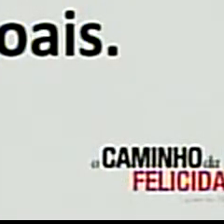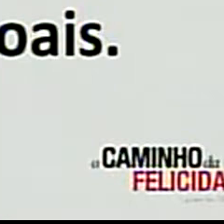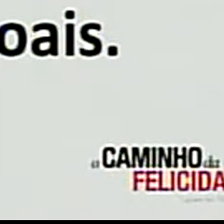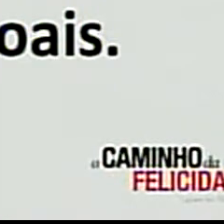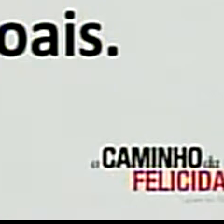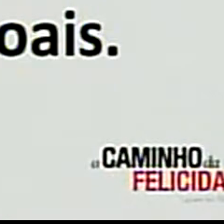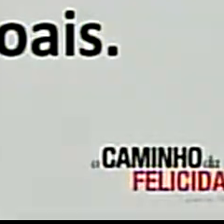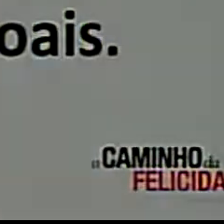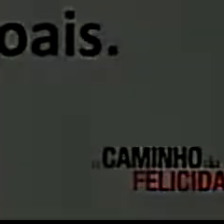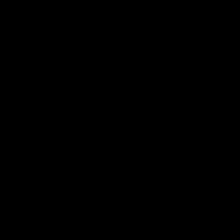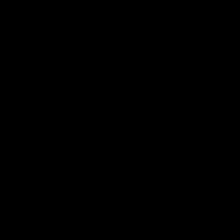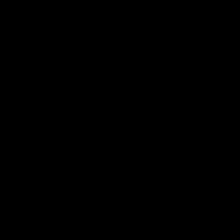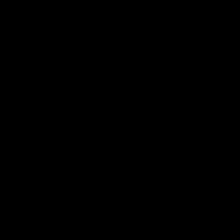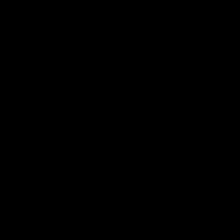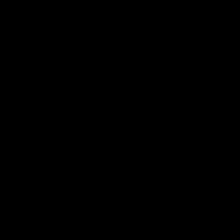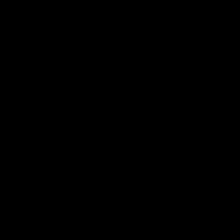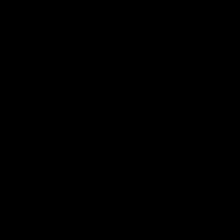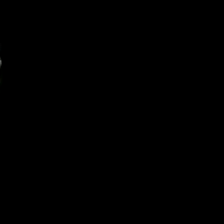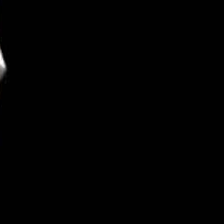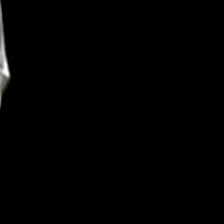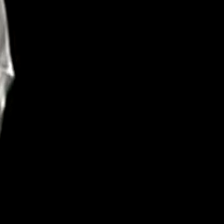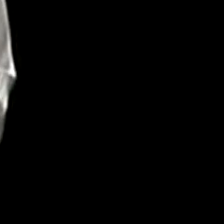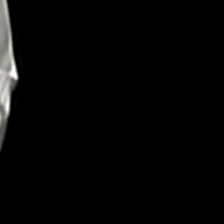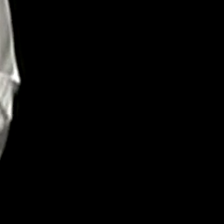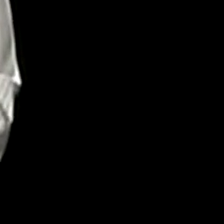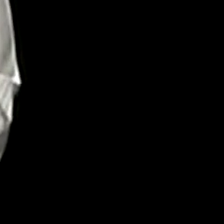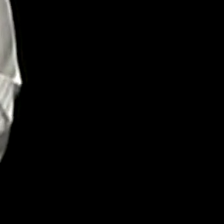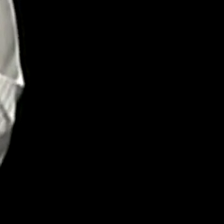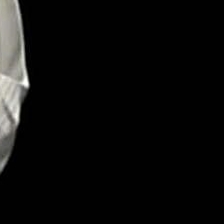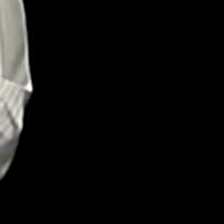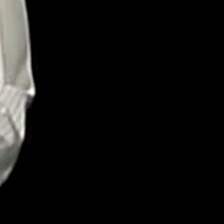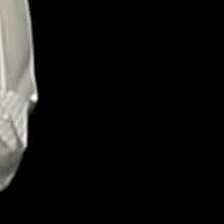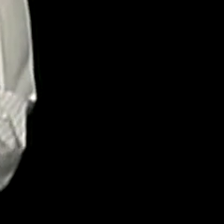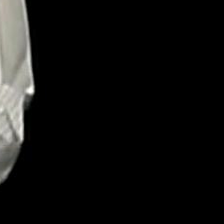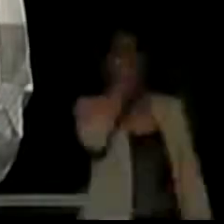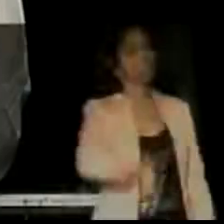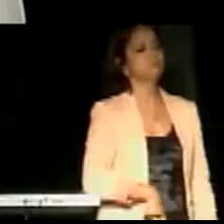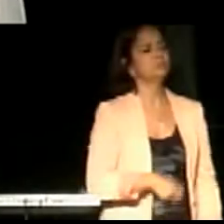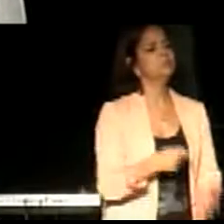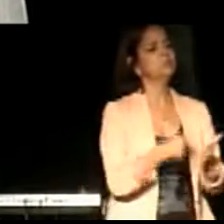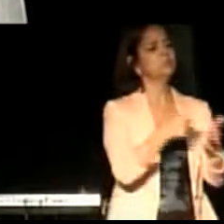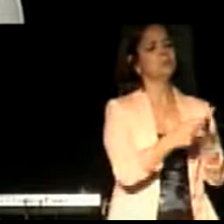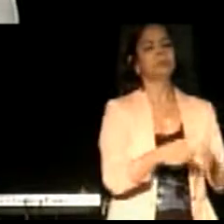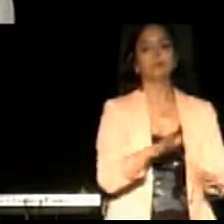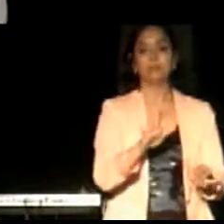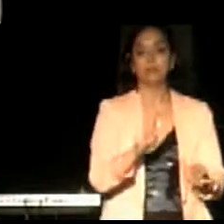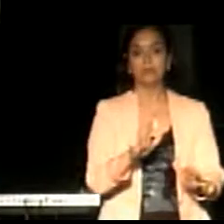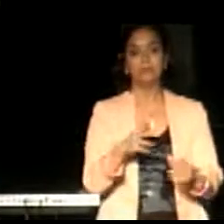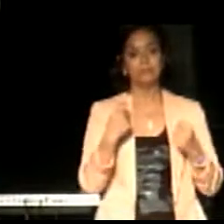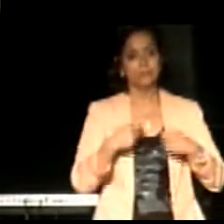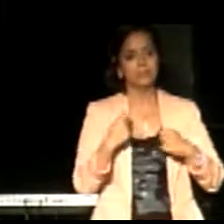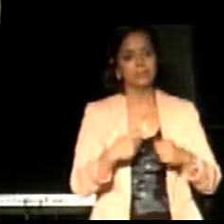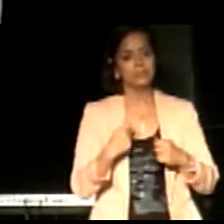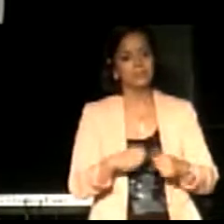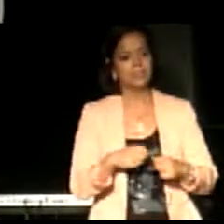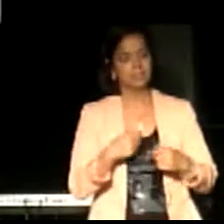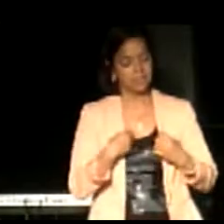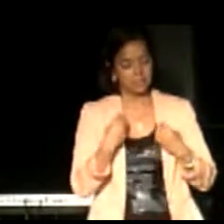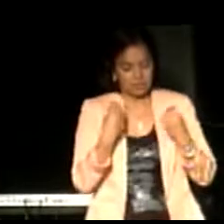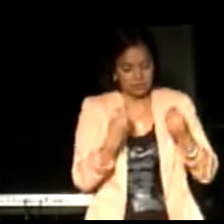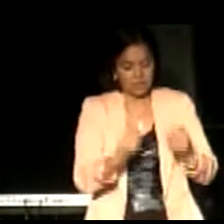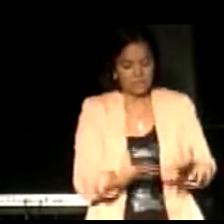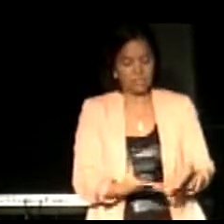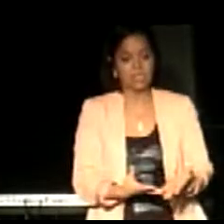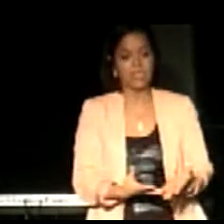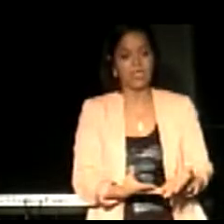direitos. Por isso, abrindo mão de direitos pessoais. Mansidão diz respeito à entrega e ao abrir mão de